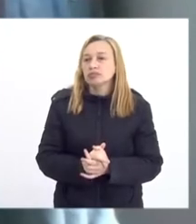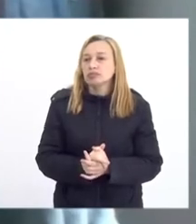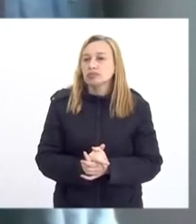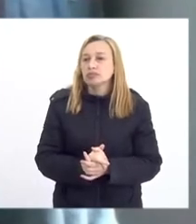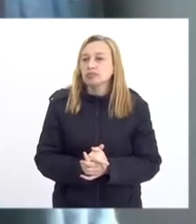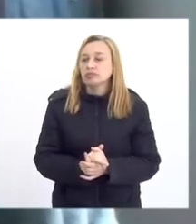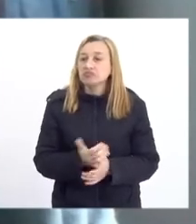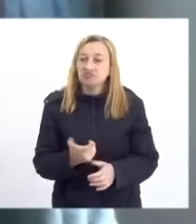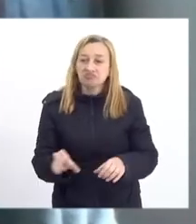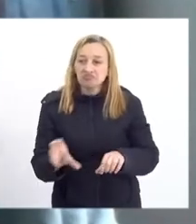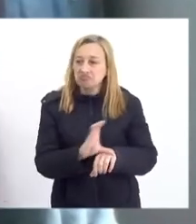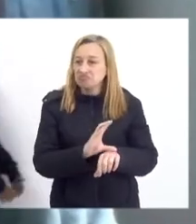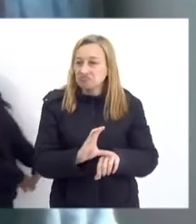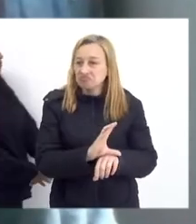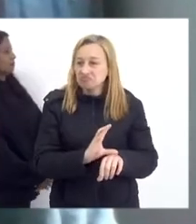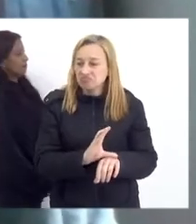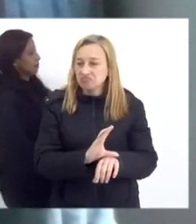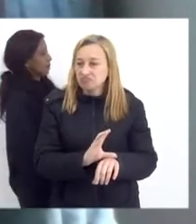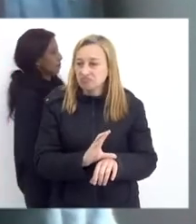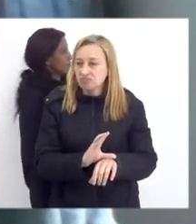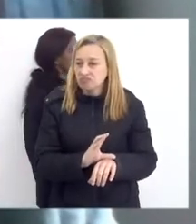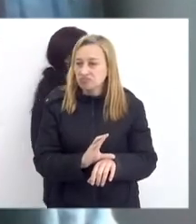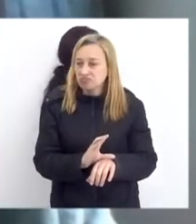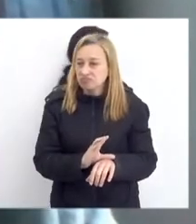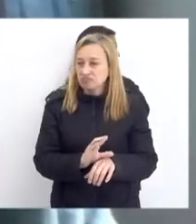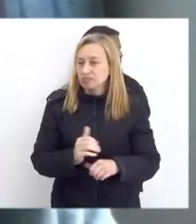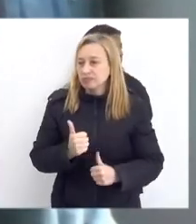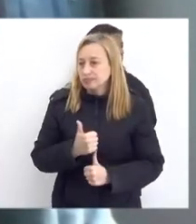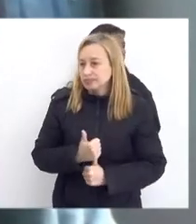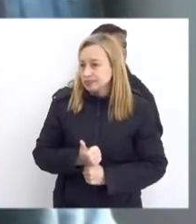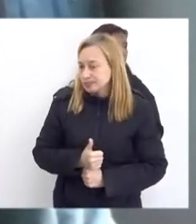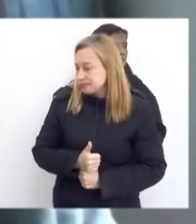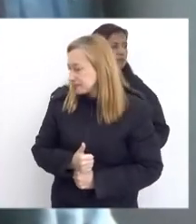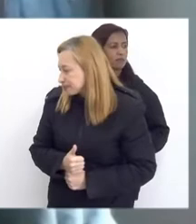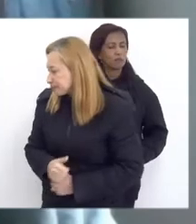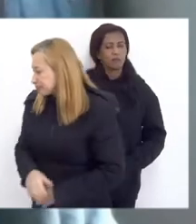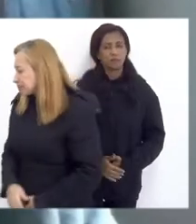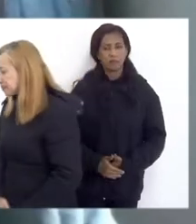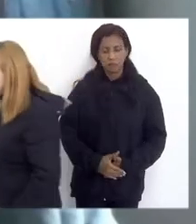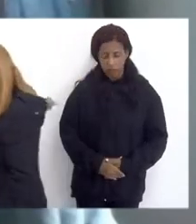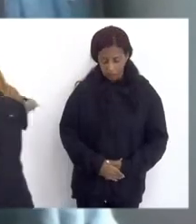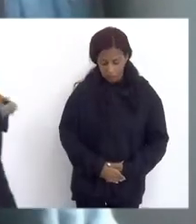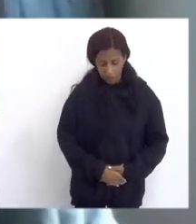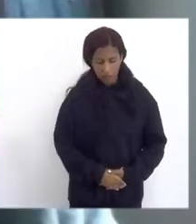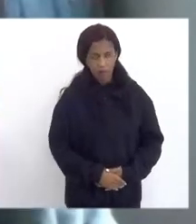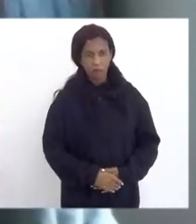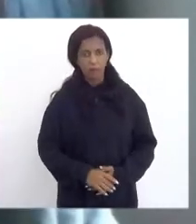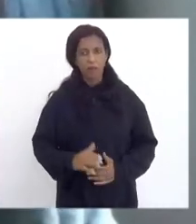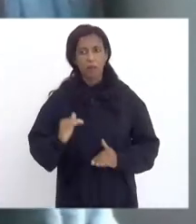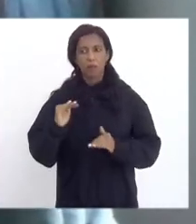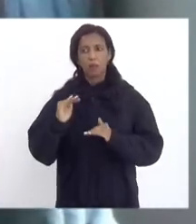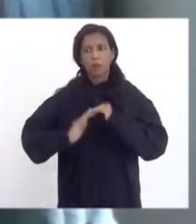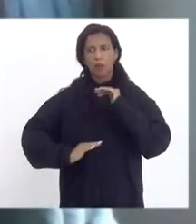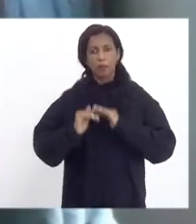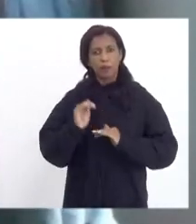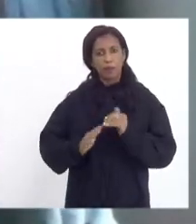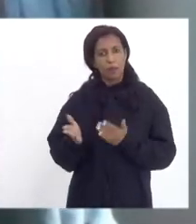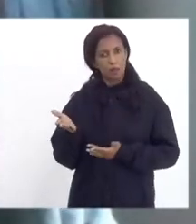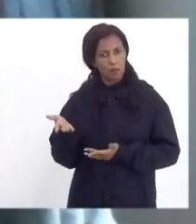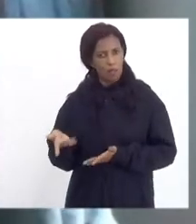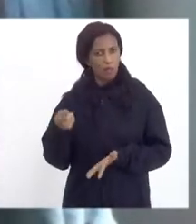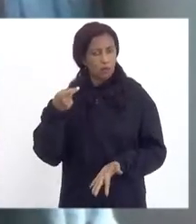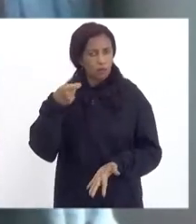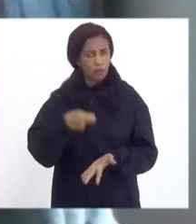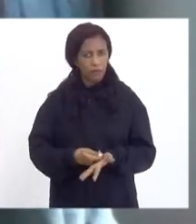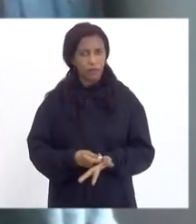pela inconstitucionalidade por invadir a competência dos municípios. Competência essa